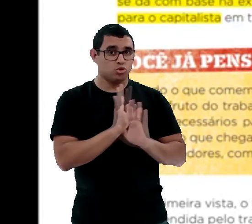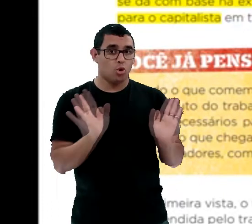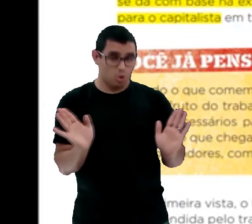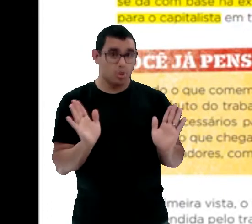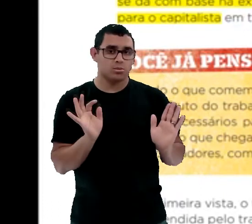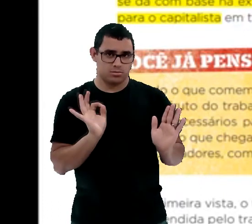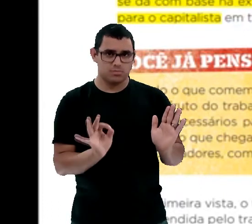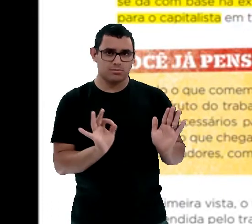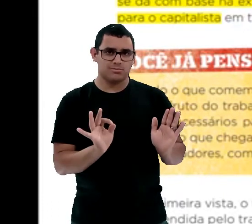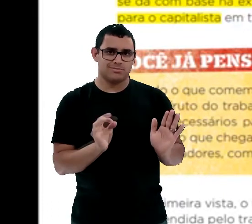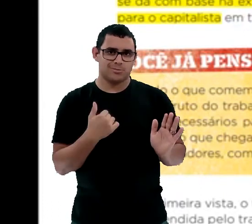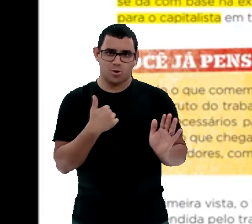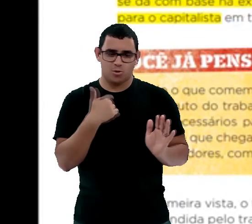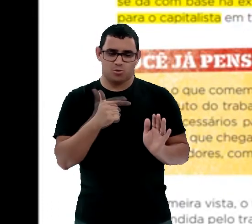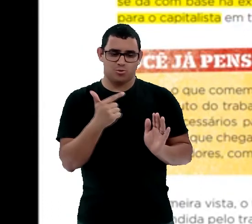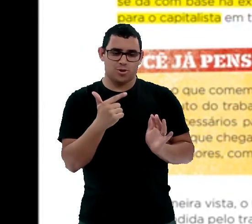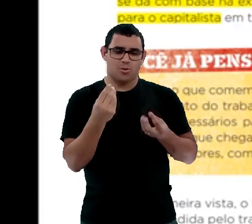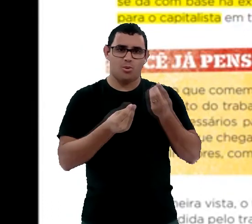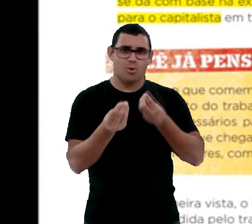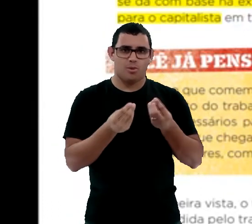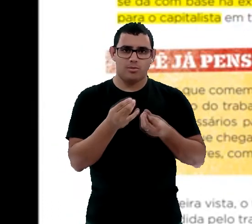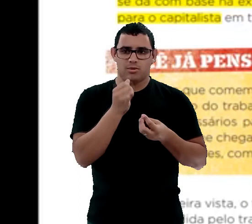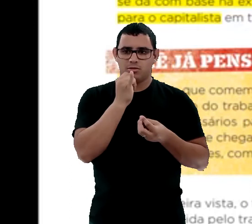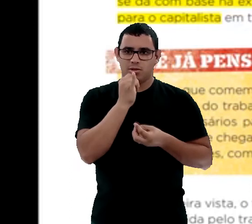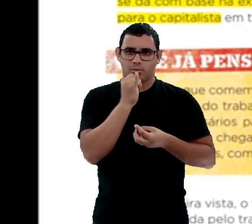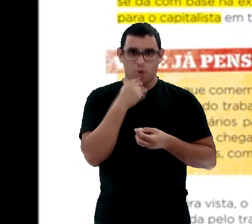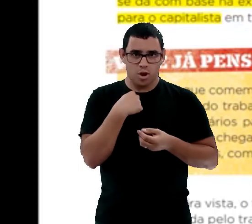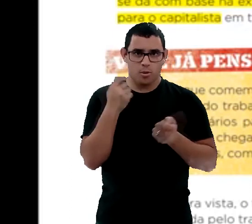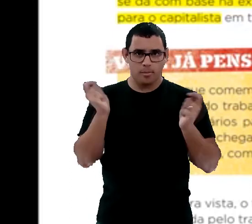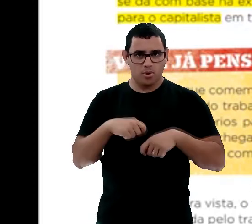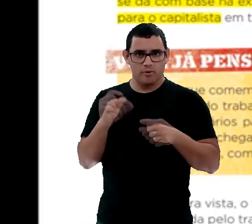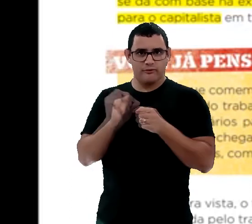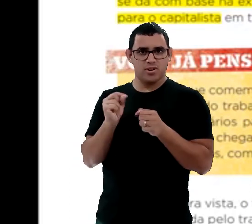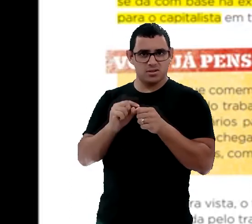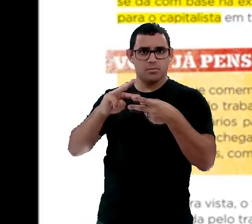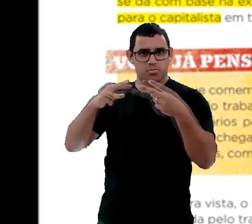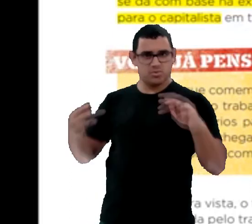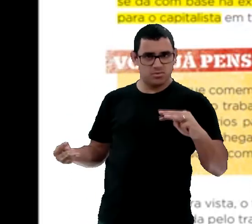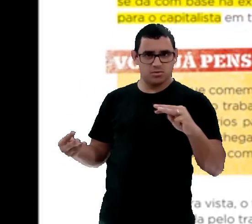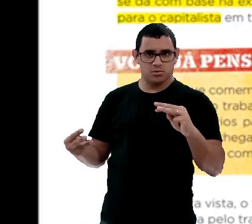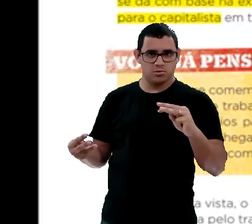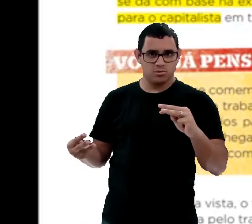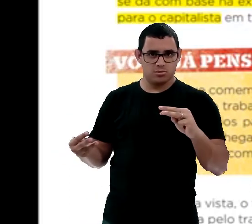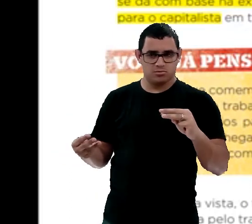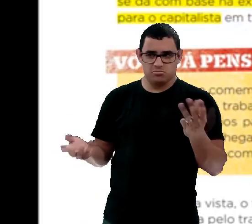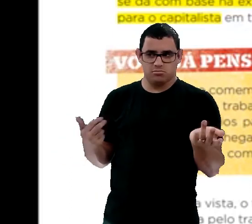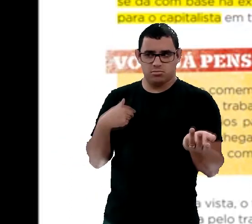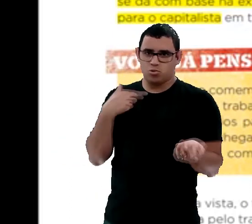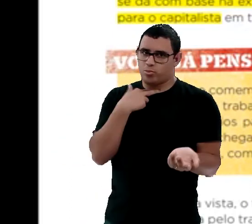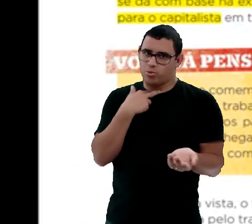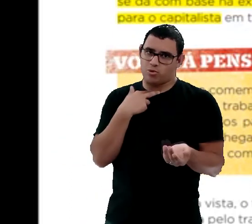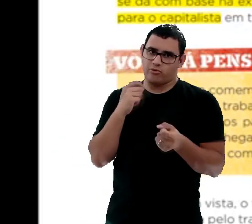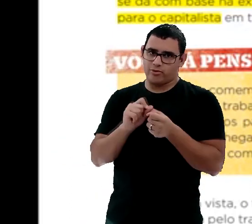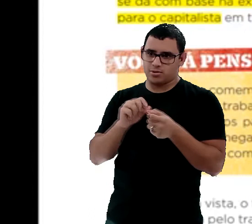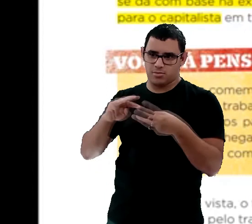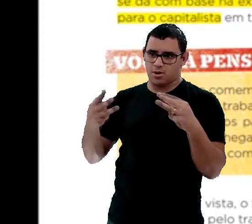defendia que tudo deveria pertencer ao Estado e tudo que for produzido